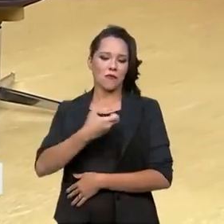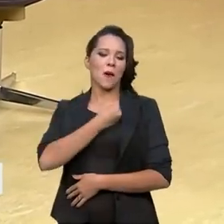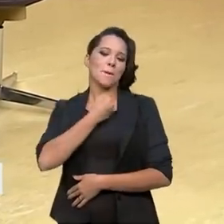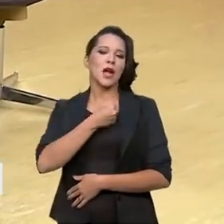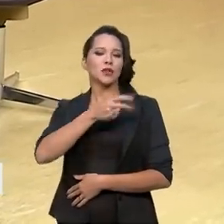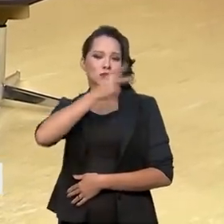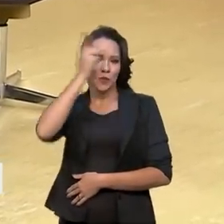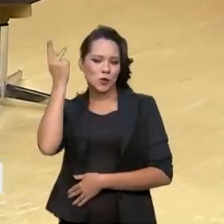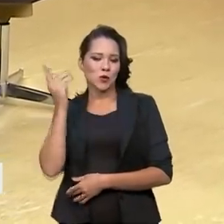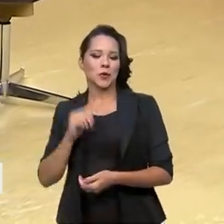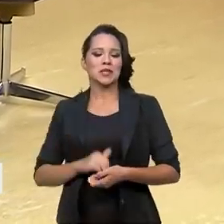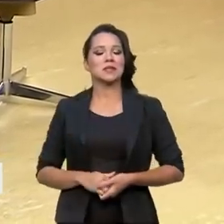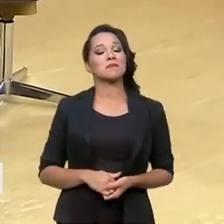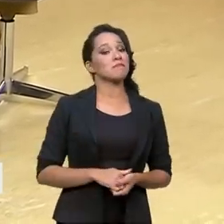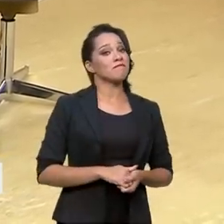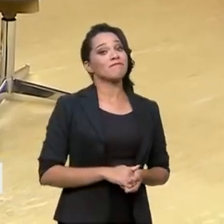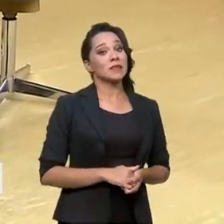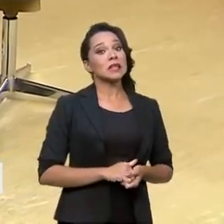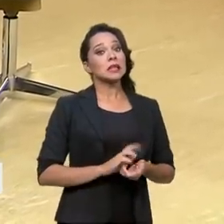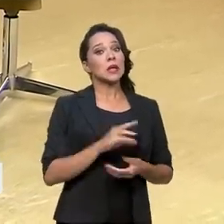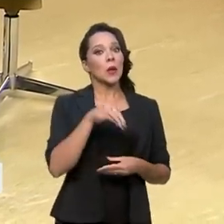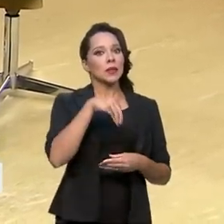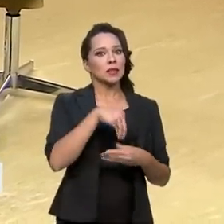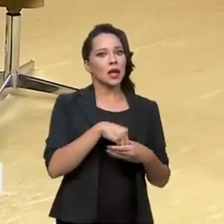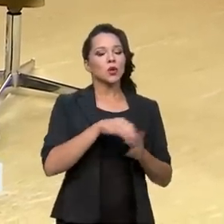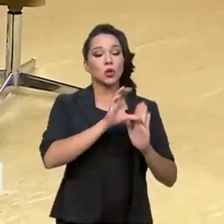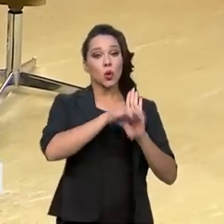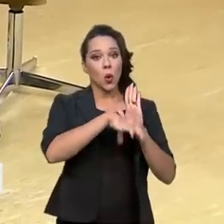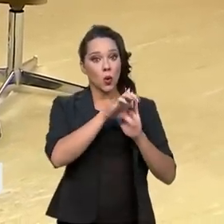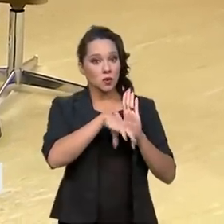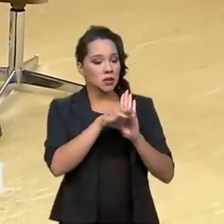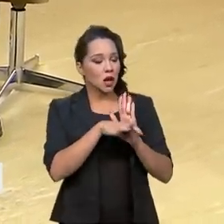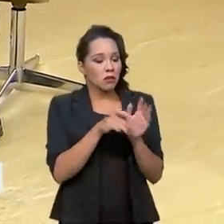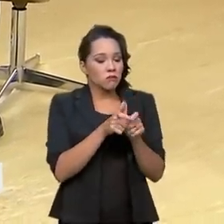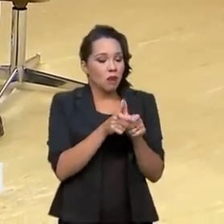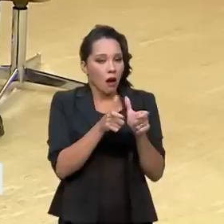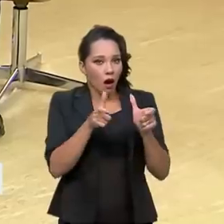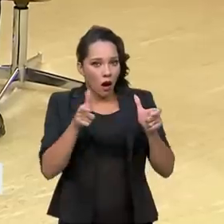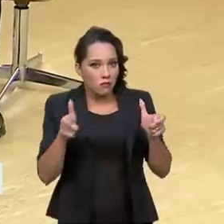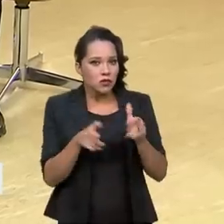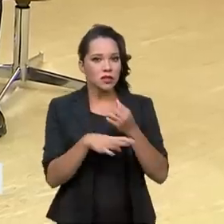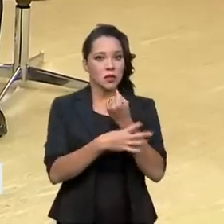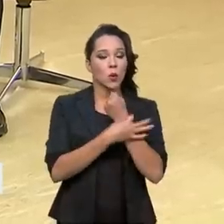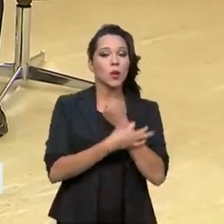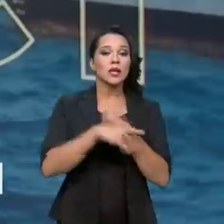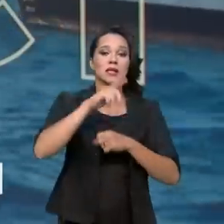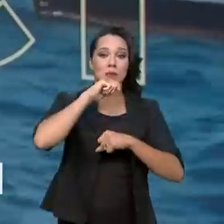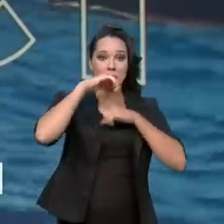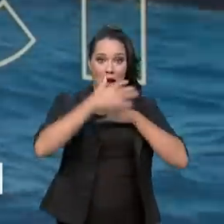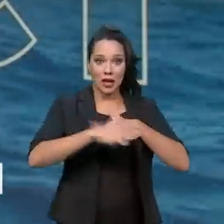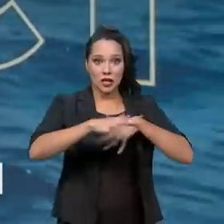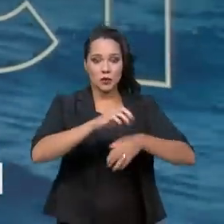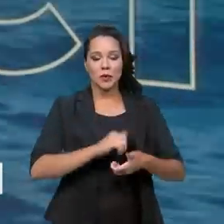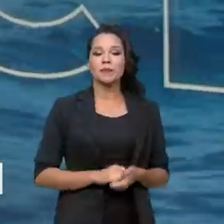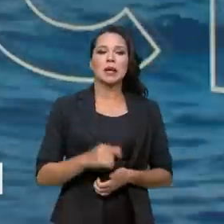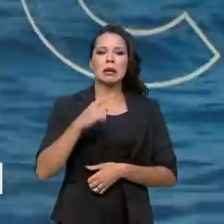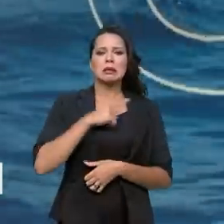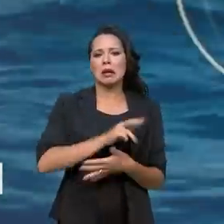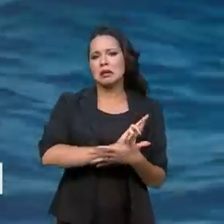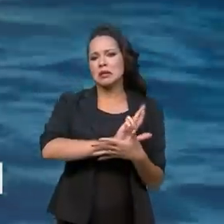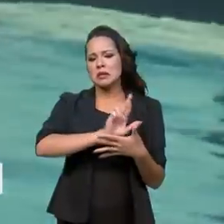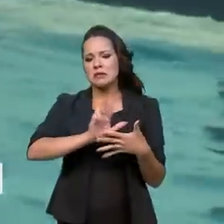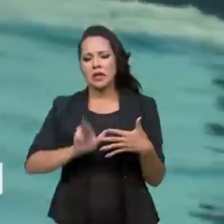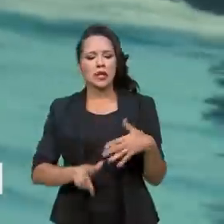de pessoas. Dentro de um conceito bastante amplo de segurança marítima, existem